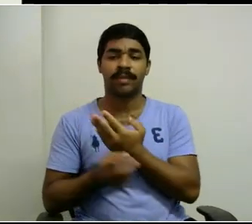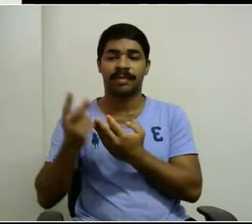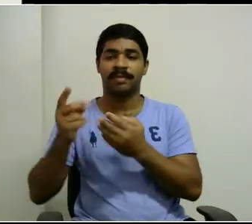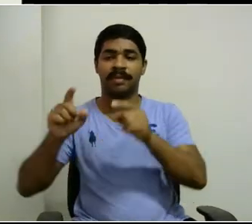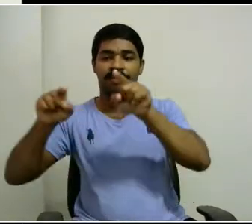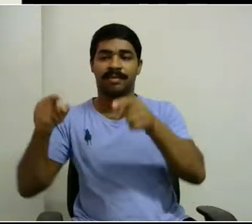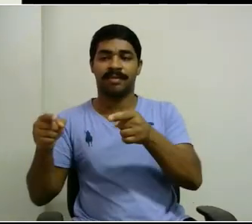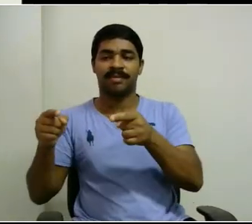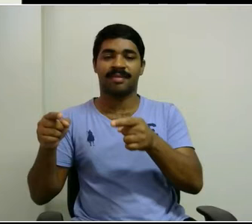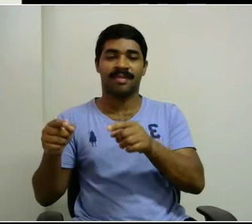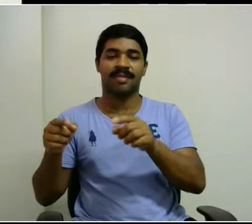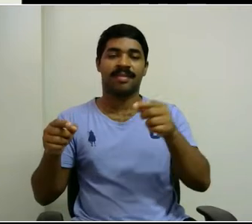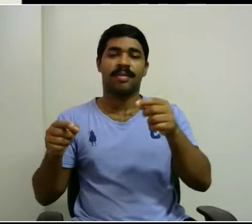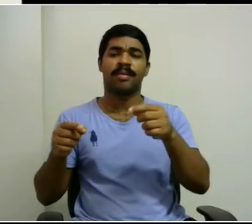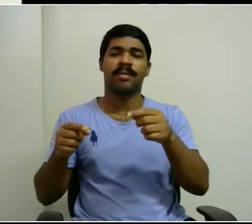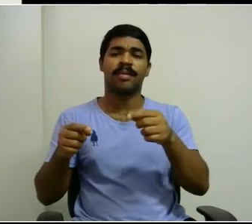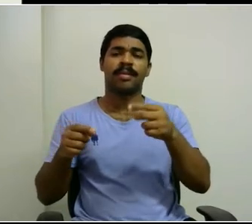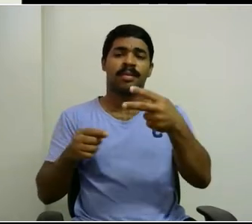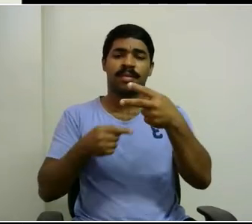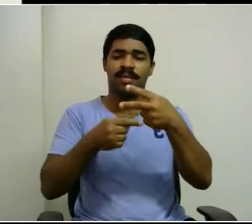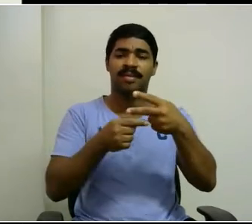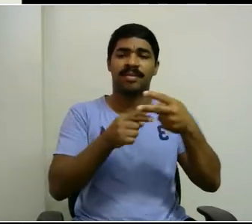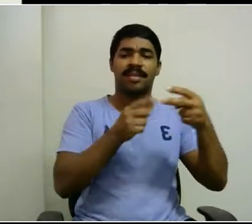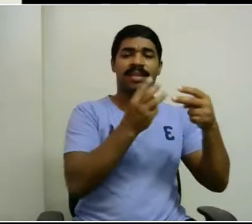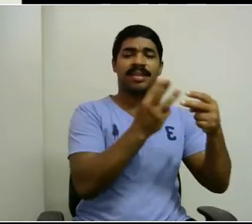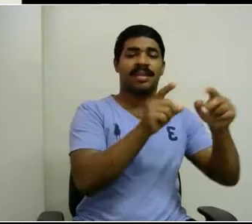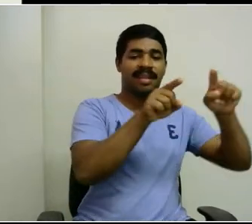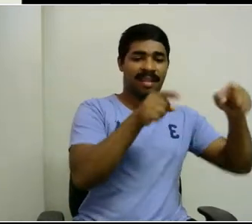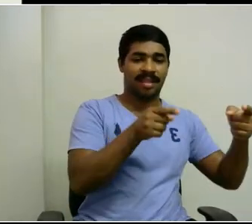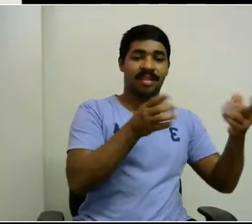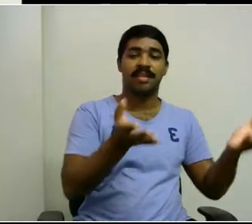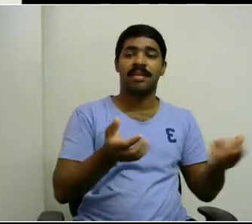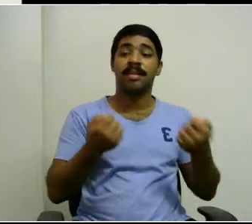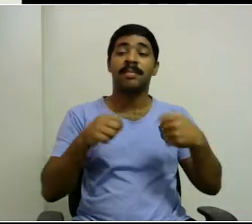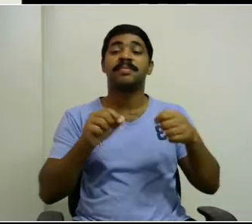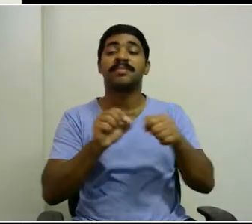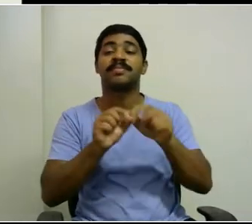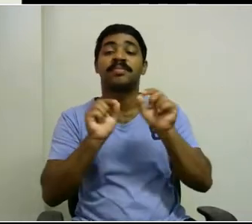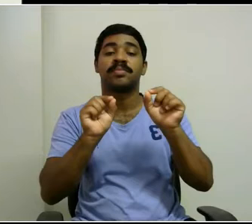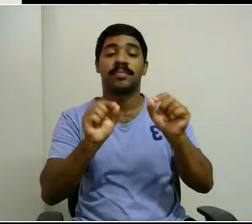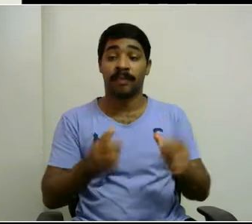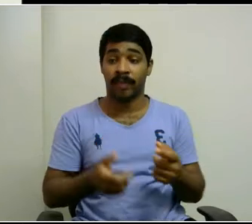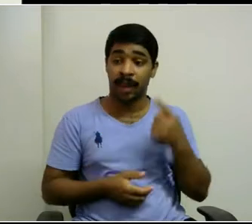vezes 1 menos x. Tá? Mas ainda assim é simples, ó. Temos só que usar a distributiva.